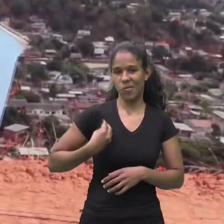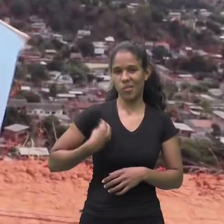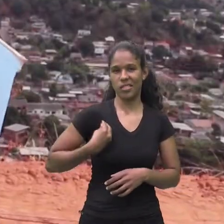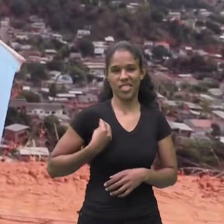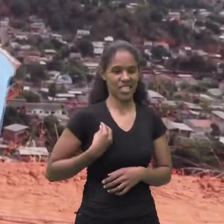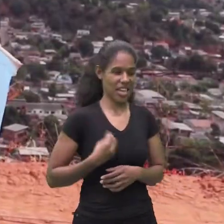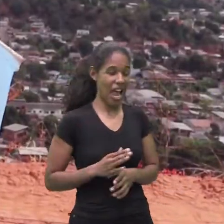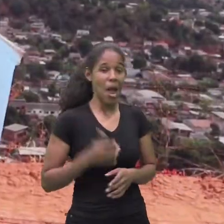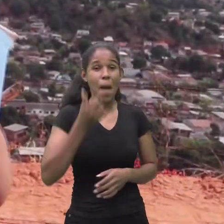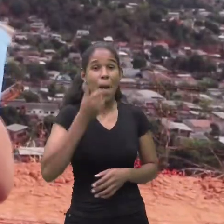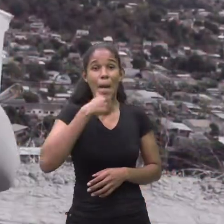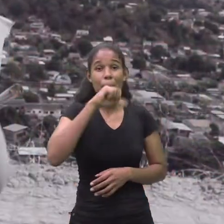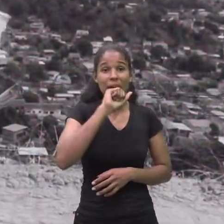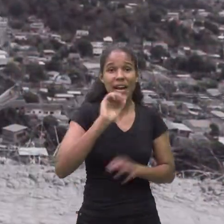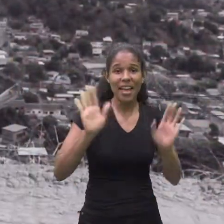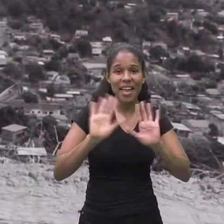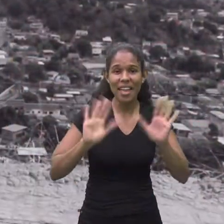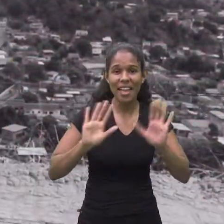Oi, gente, eu estou aqui.